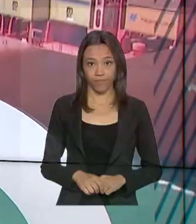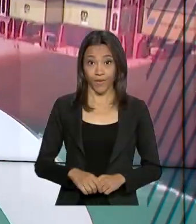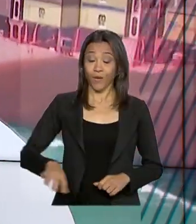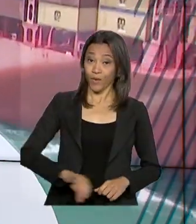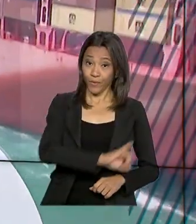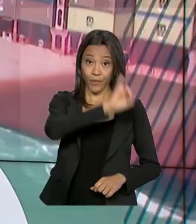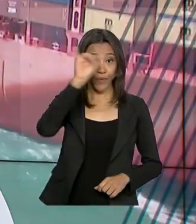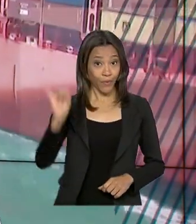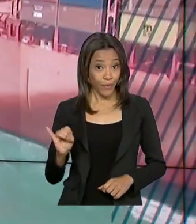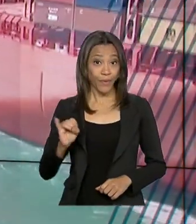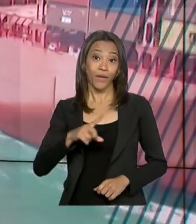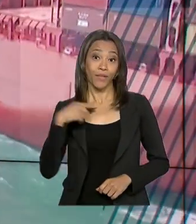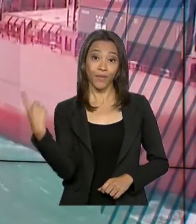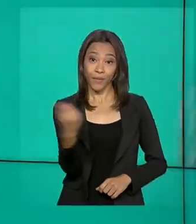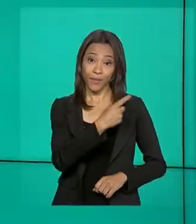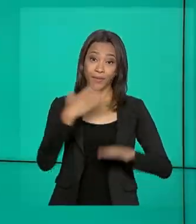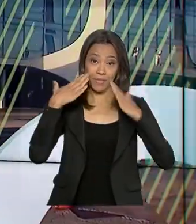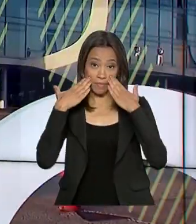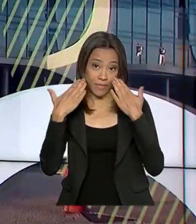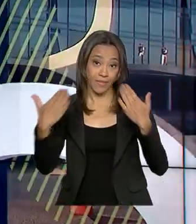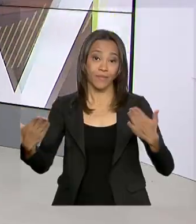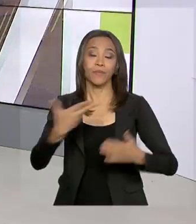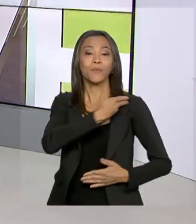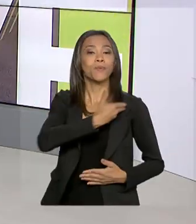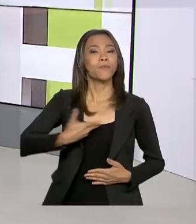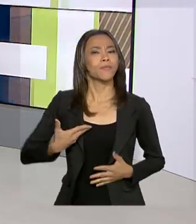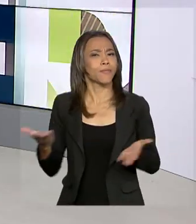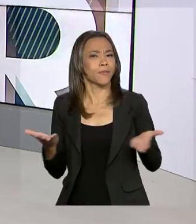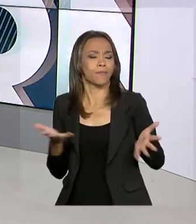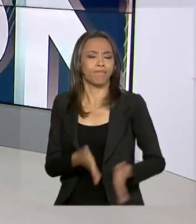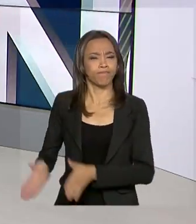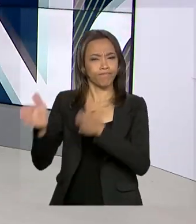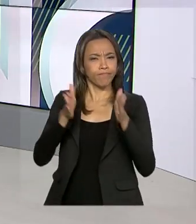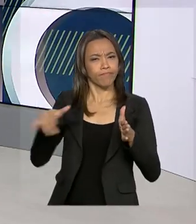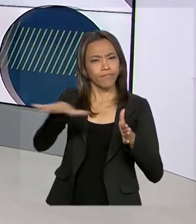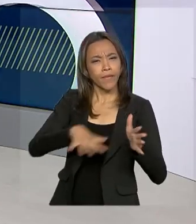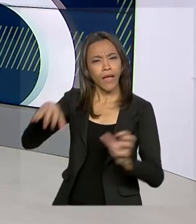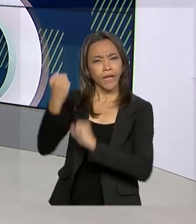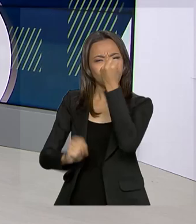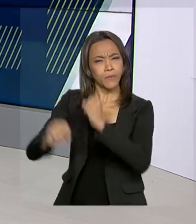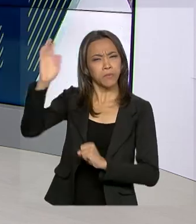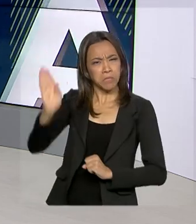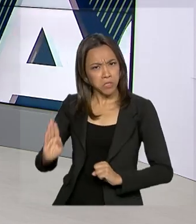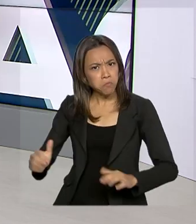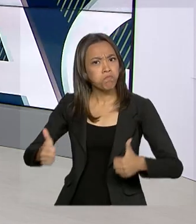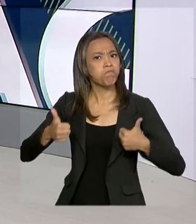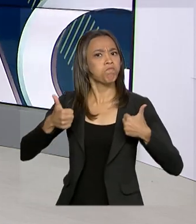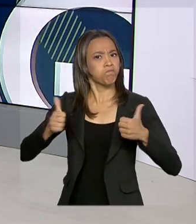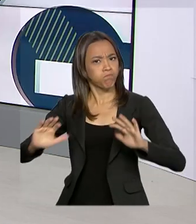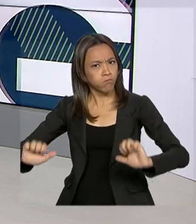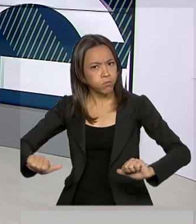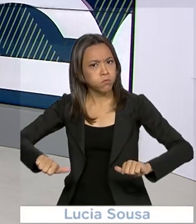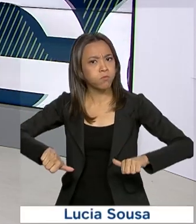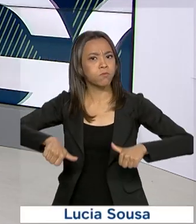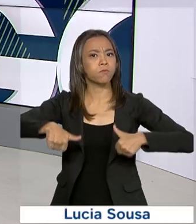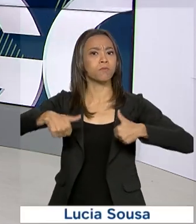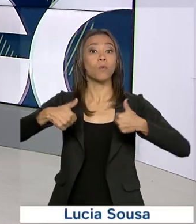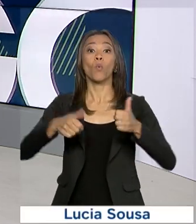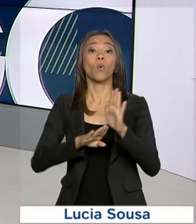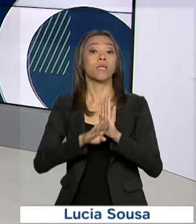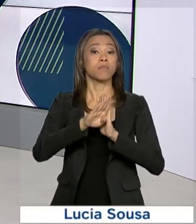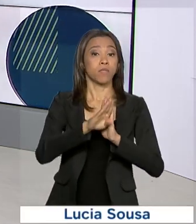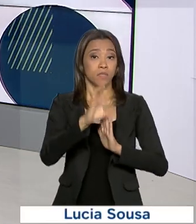Olá, estamos no ar com o Governo Agora. Indústria brasileira em alta. O setor teve um crescimento de 0